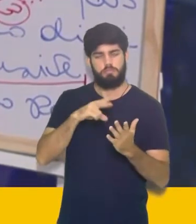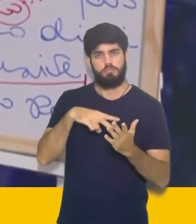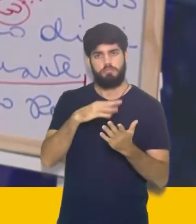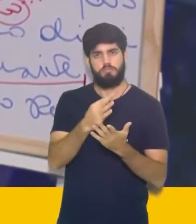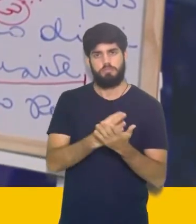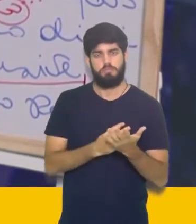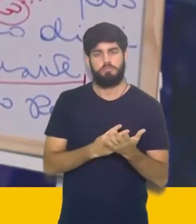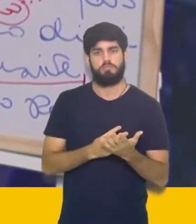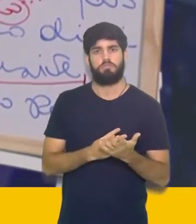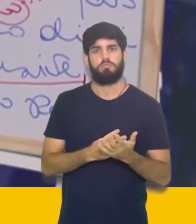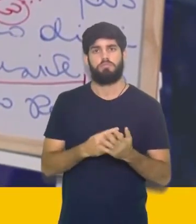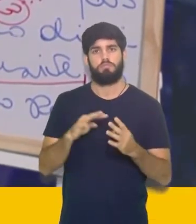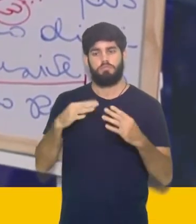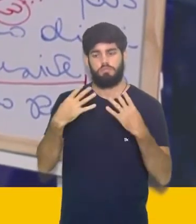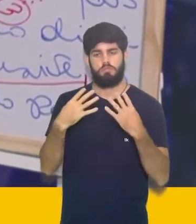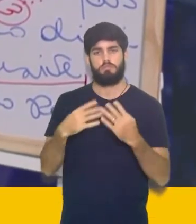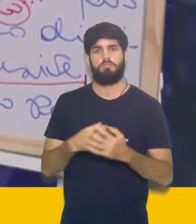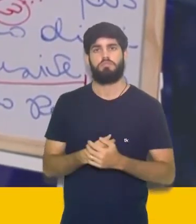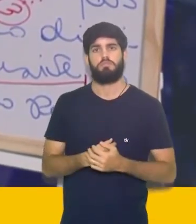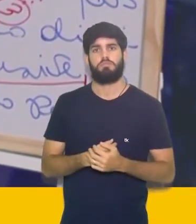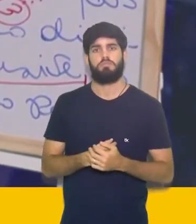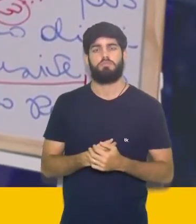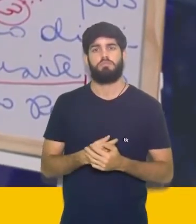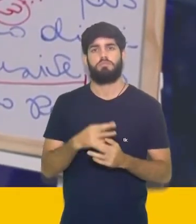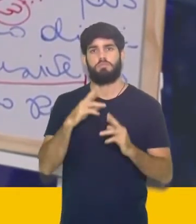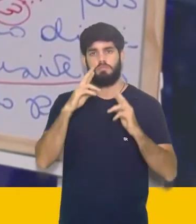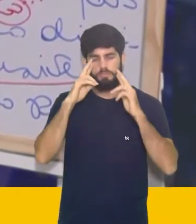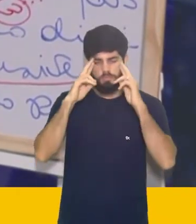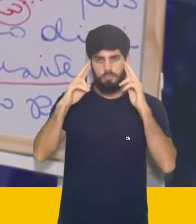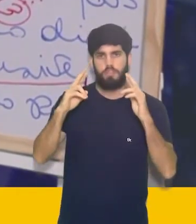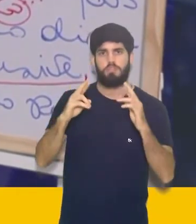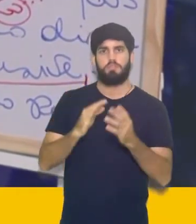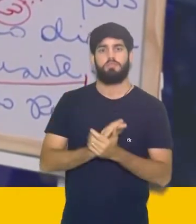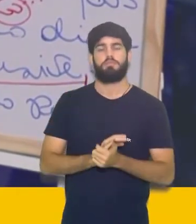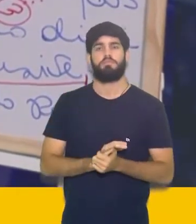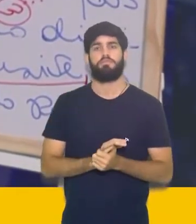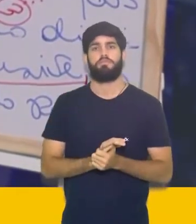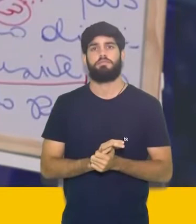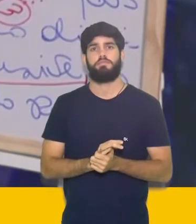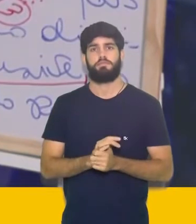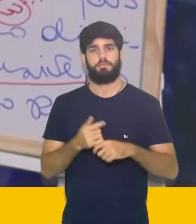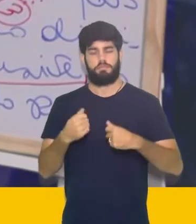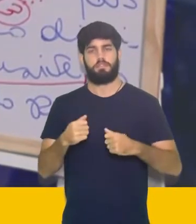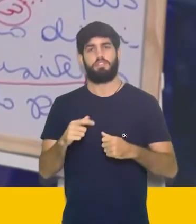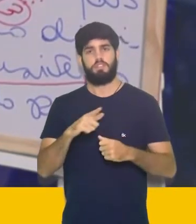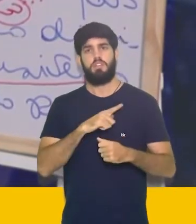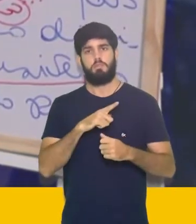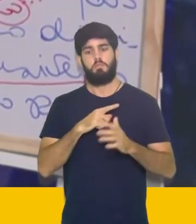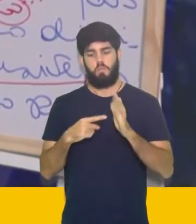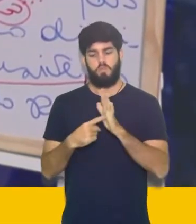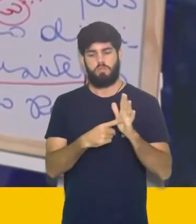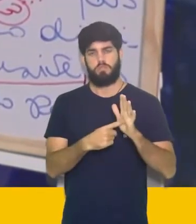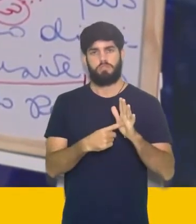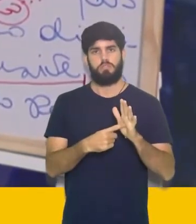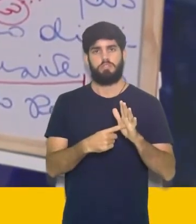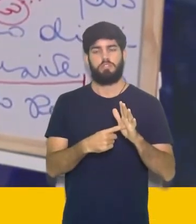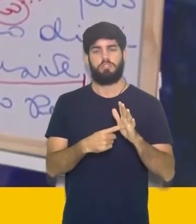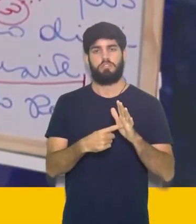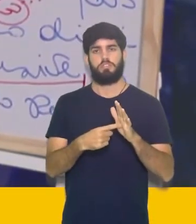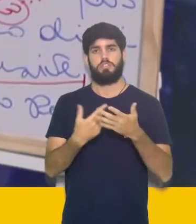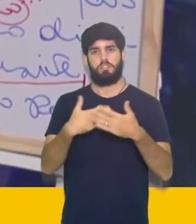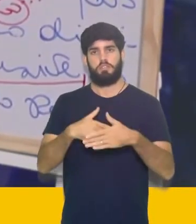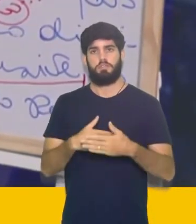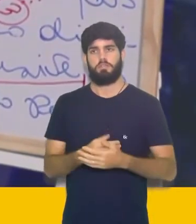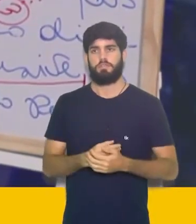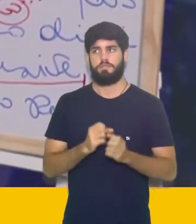seu texto, né? A atenção que você deu ao outro, isso é lindo, isso é respeito com o outro. Você tem que mostrar isso na prova,